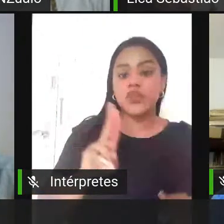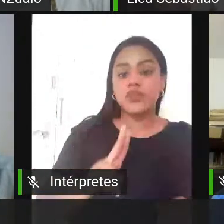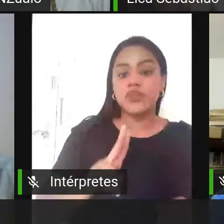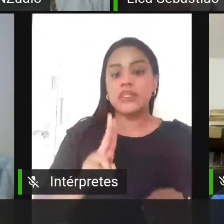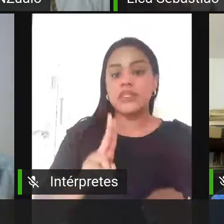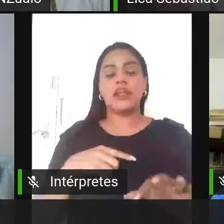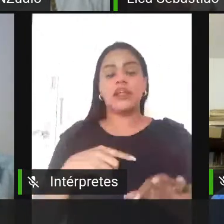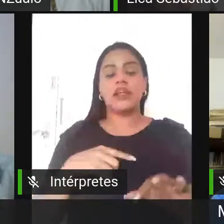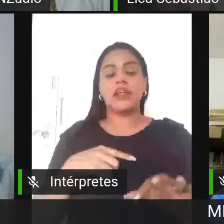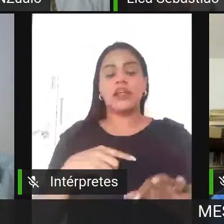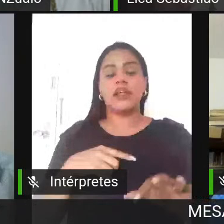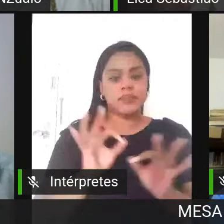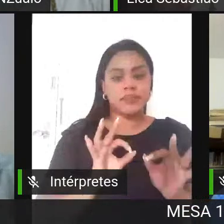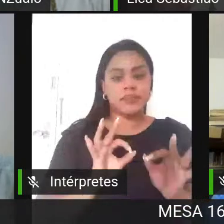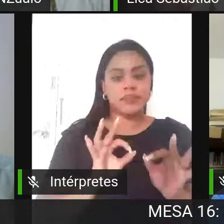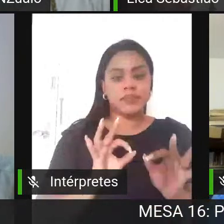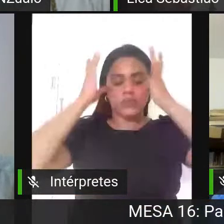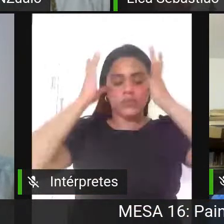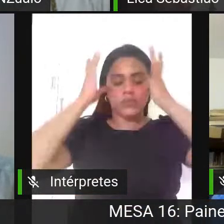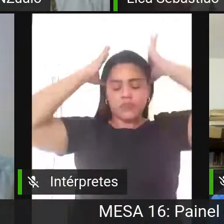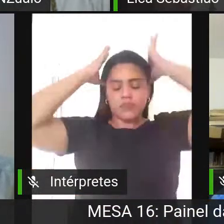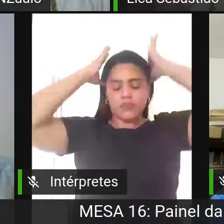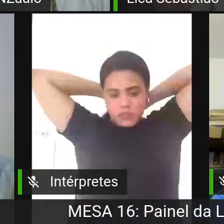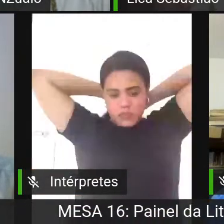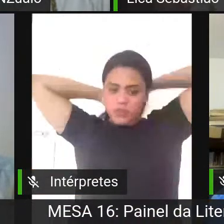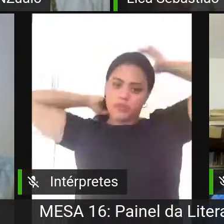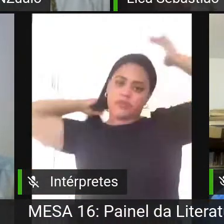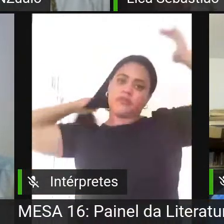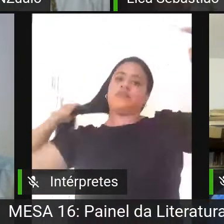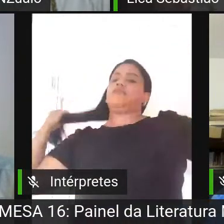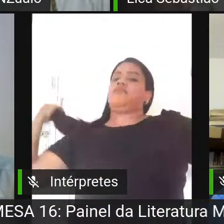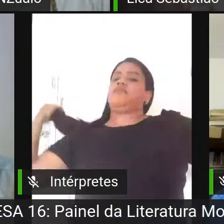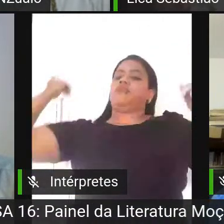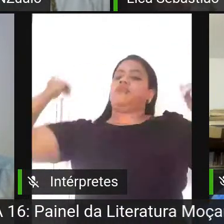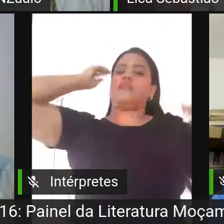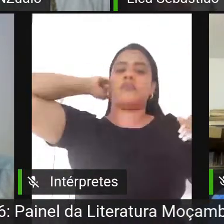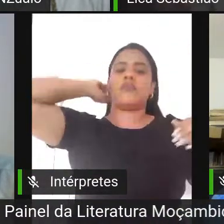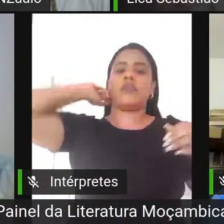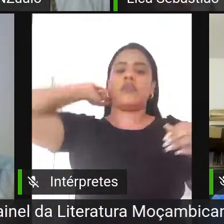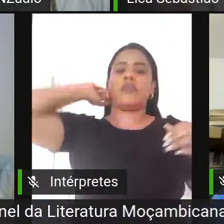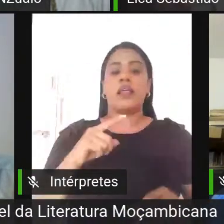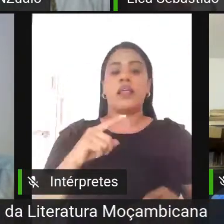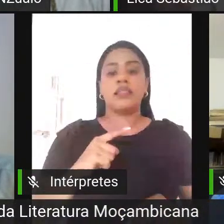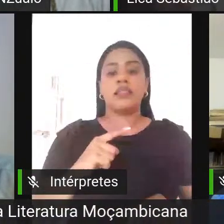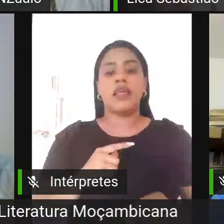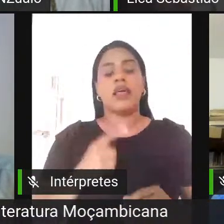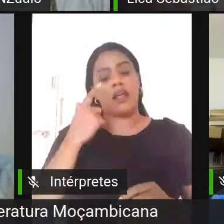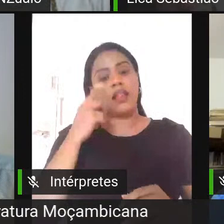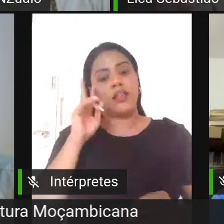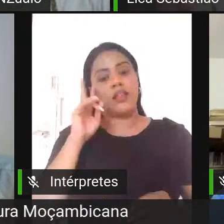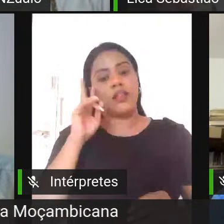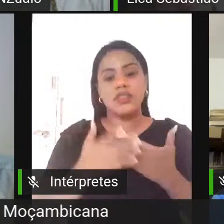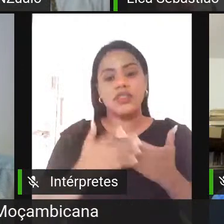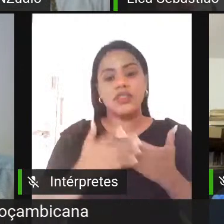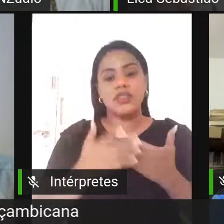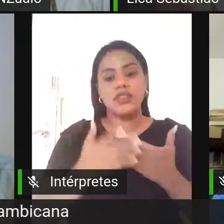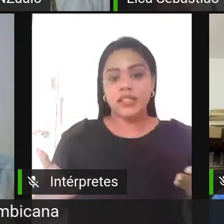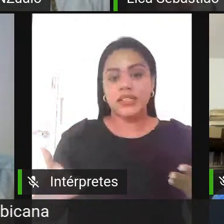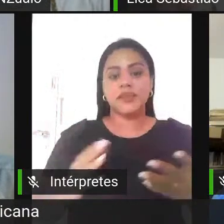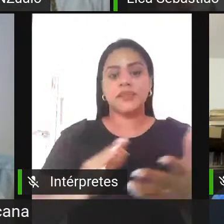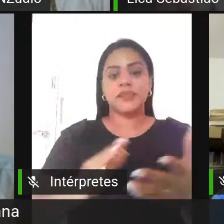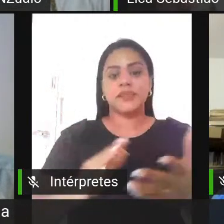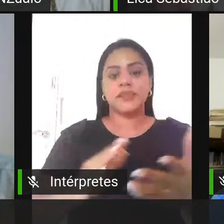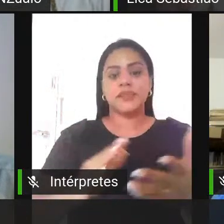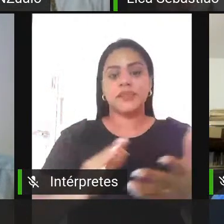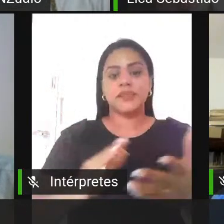salvo erro, Lucílio, em 2016, não é? E, enfim, temos um argumento vários argumentos para termos uma conversa muito animada,